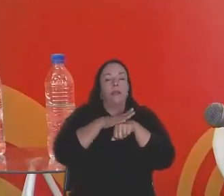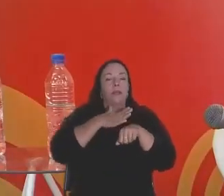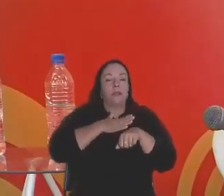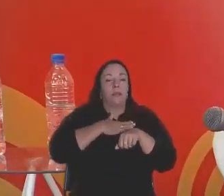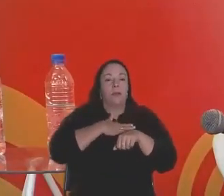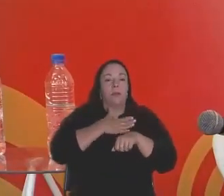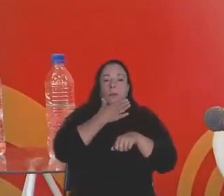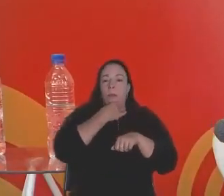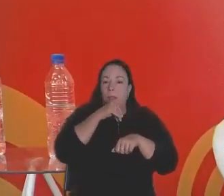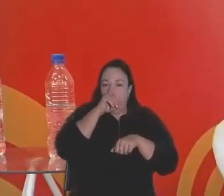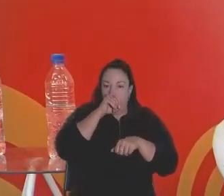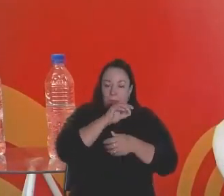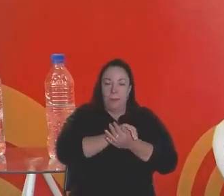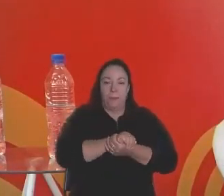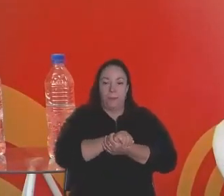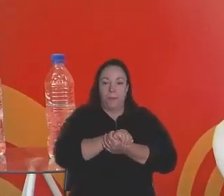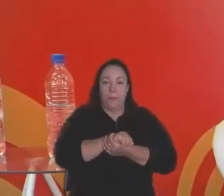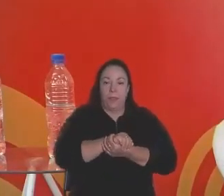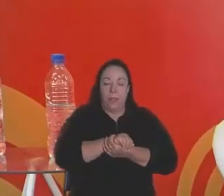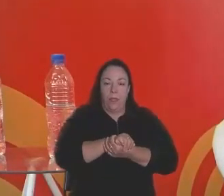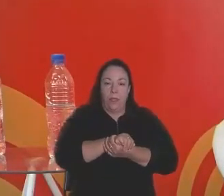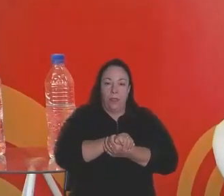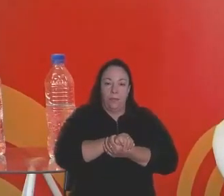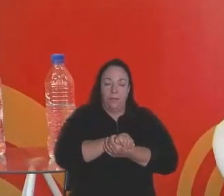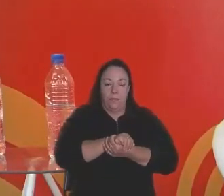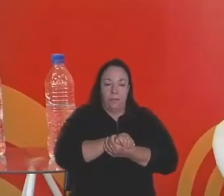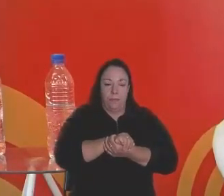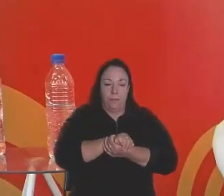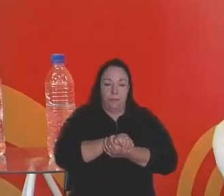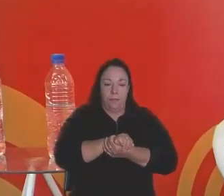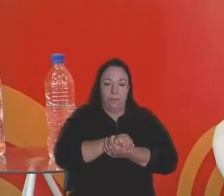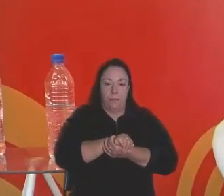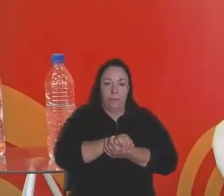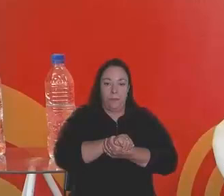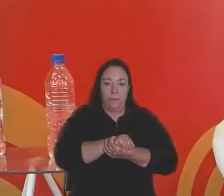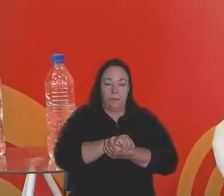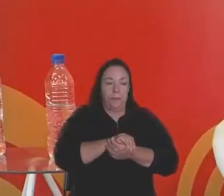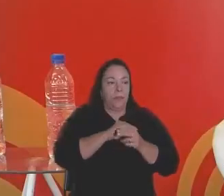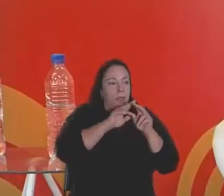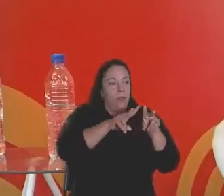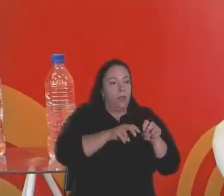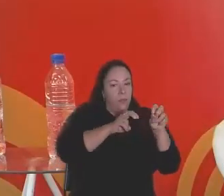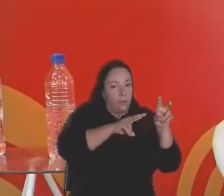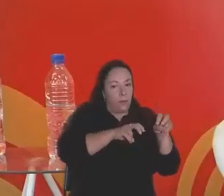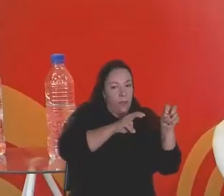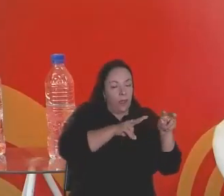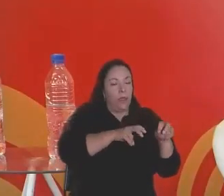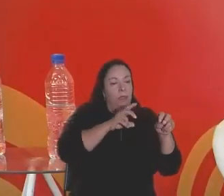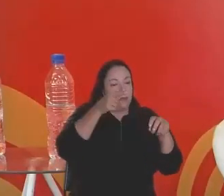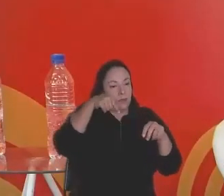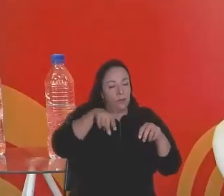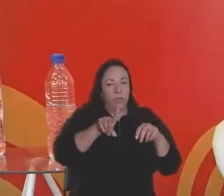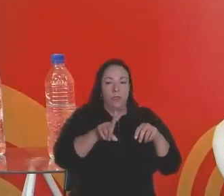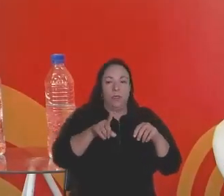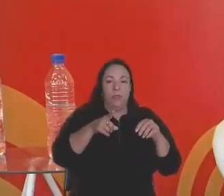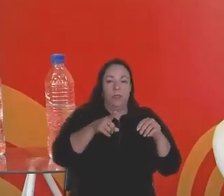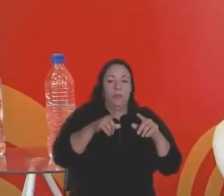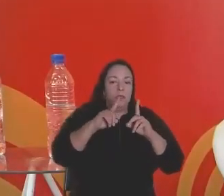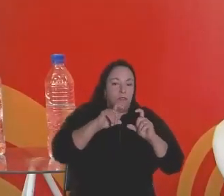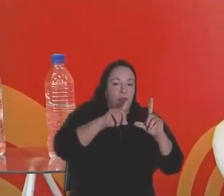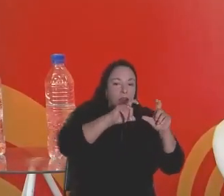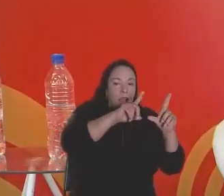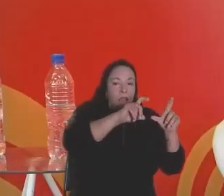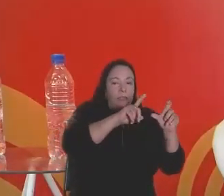A gente, às vezes, ia aqui para um rancho aqui, durante a